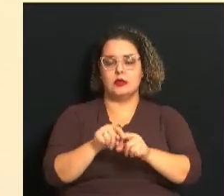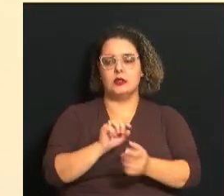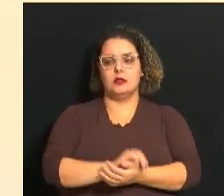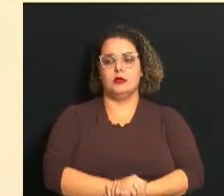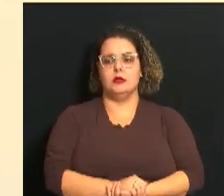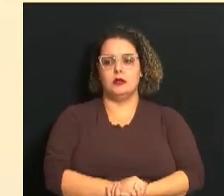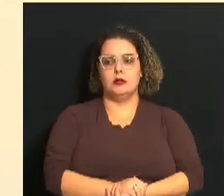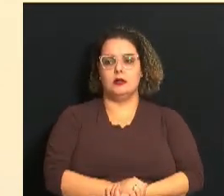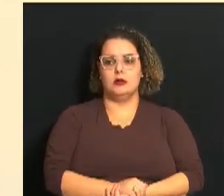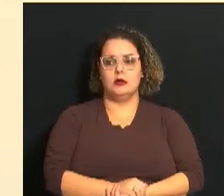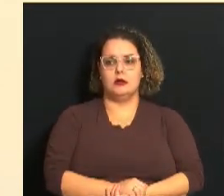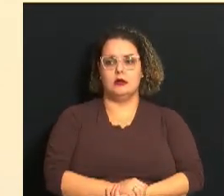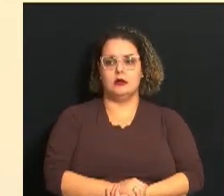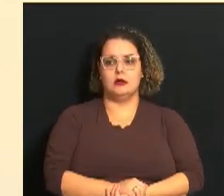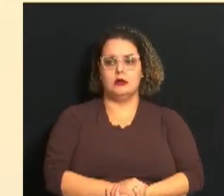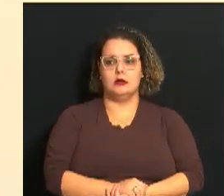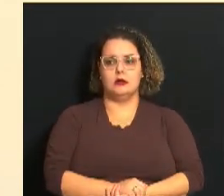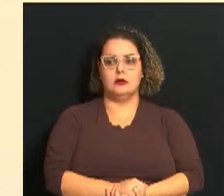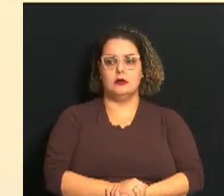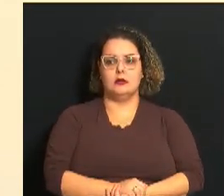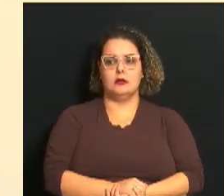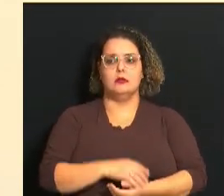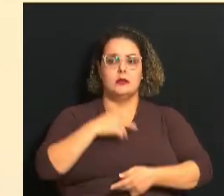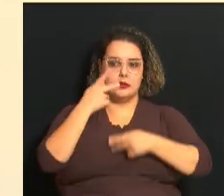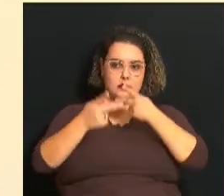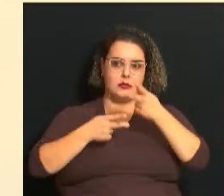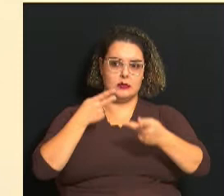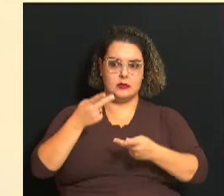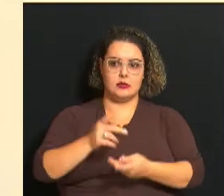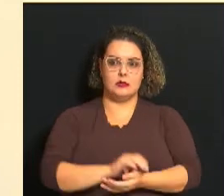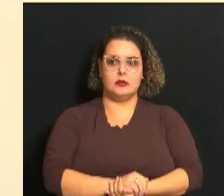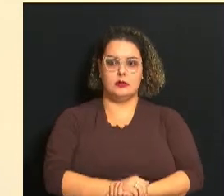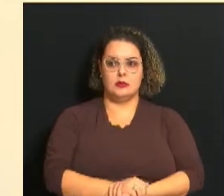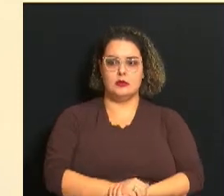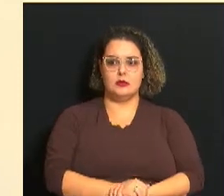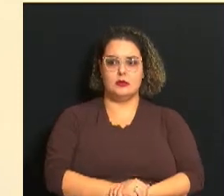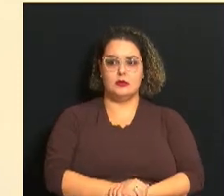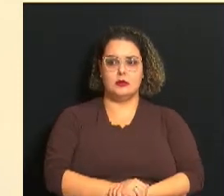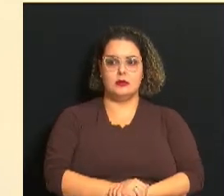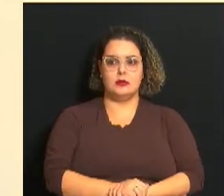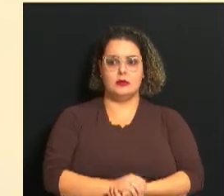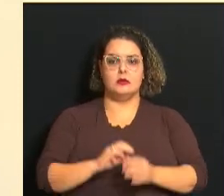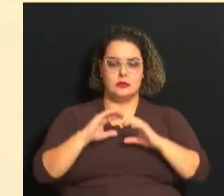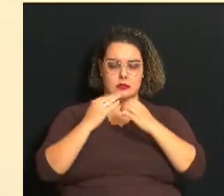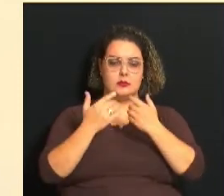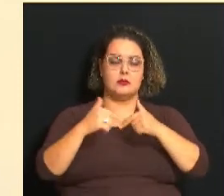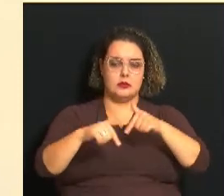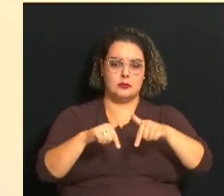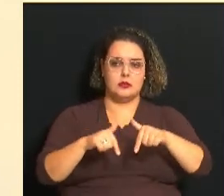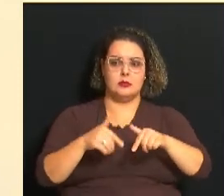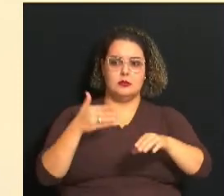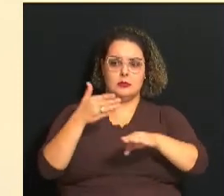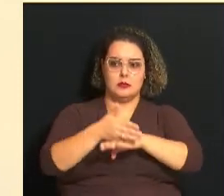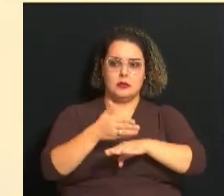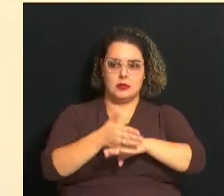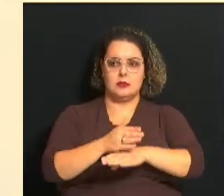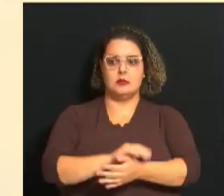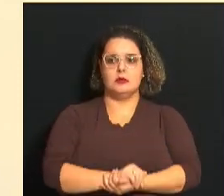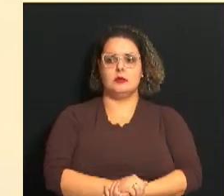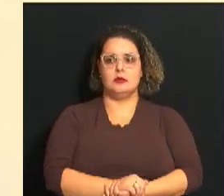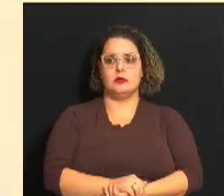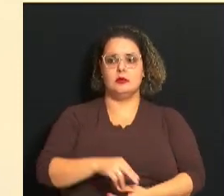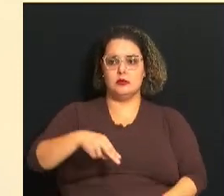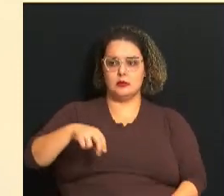é indireta para colocações e contribuições da comunidade sobre a dores que estão participando aqui o